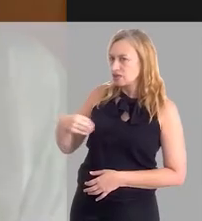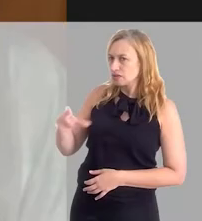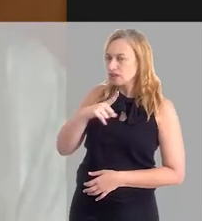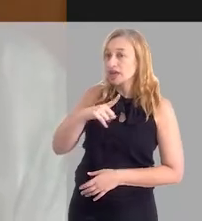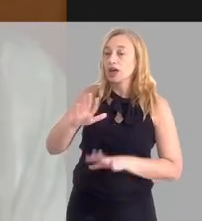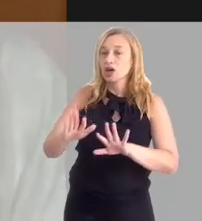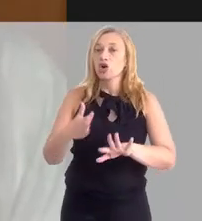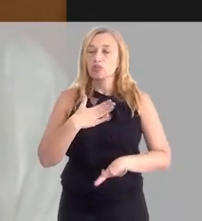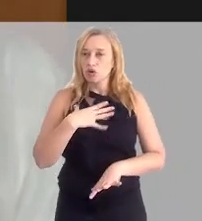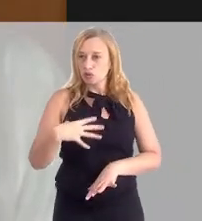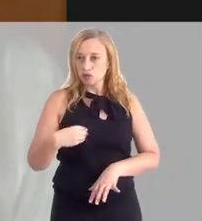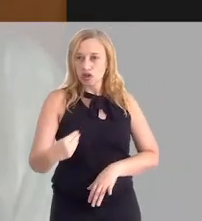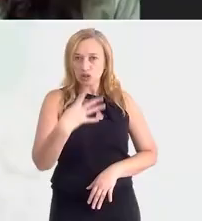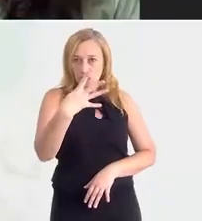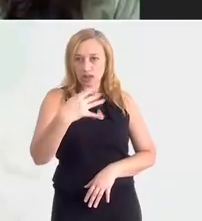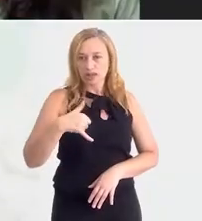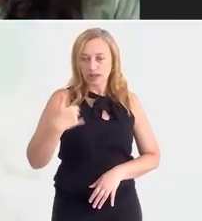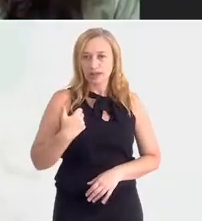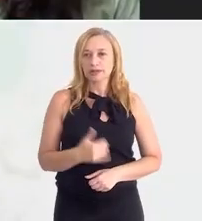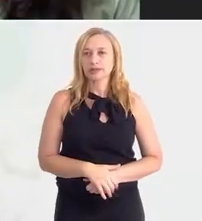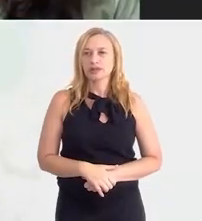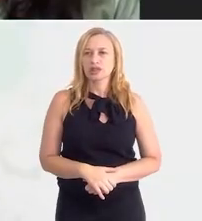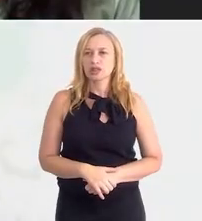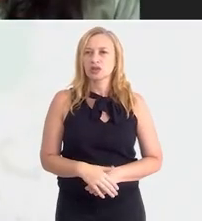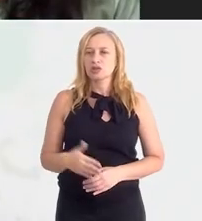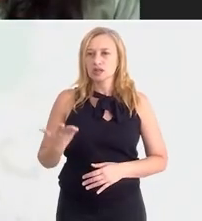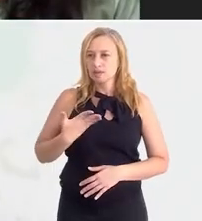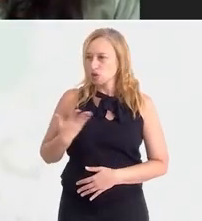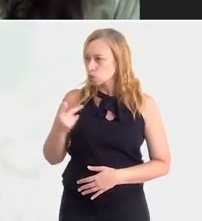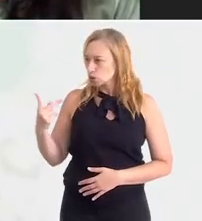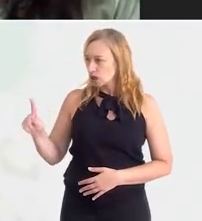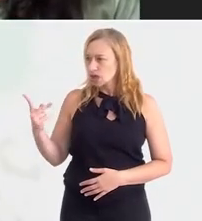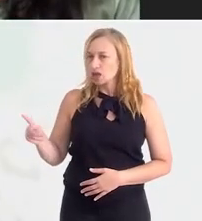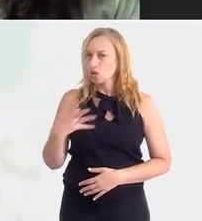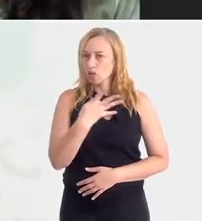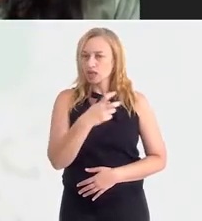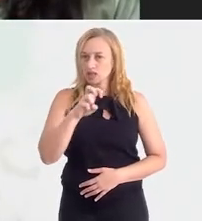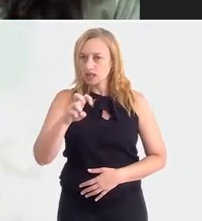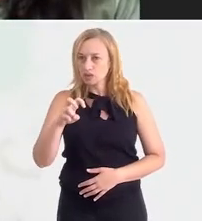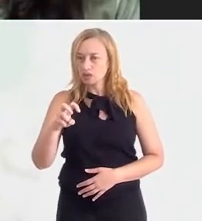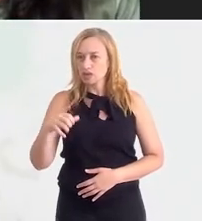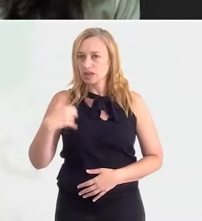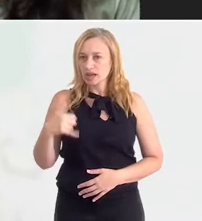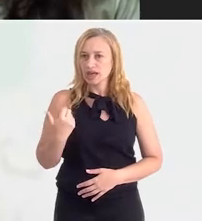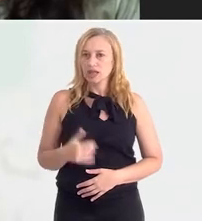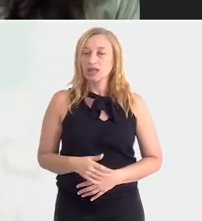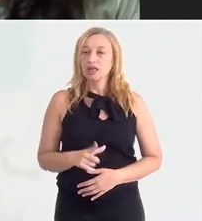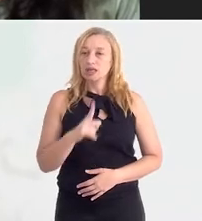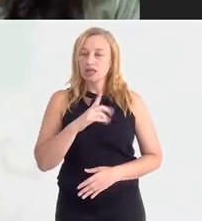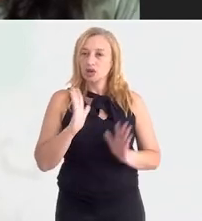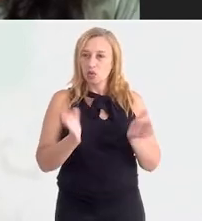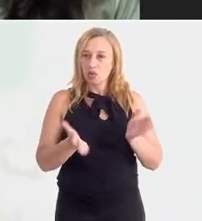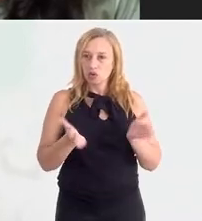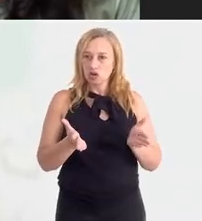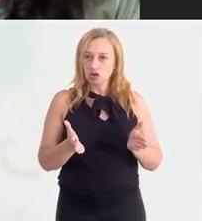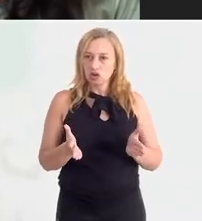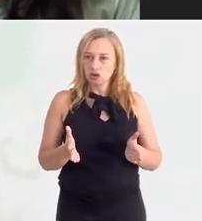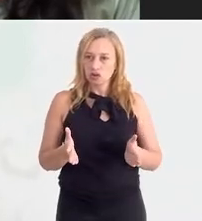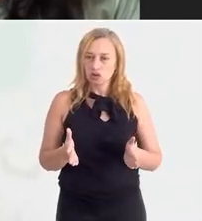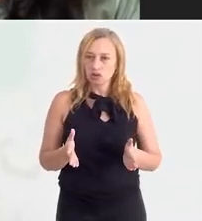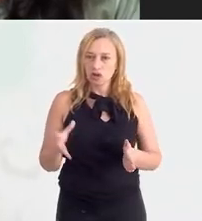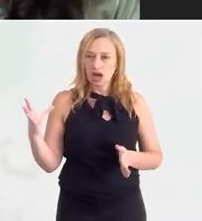mas o meu filho de 4 anos, ou os colegas dele, de 4, 5 anos, eles têm hoje uma